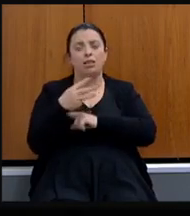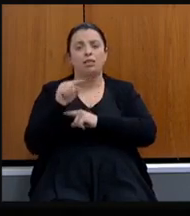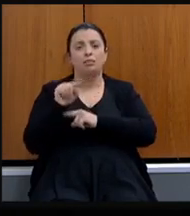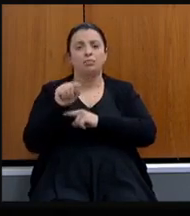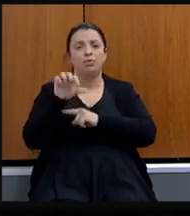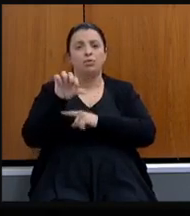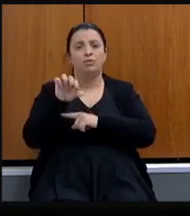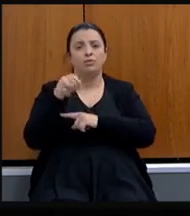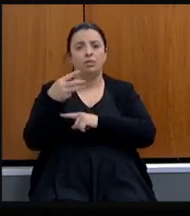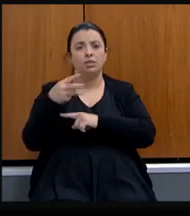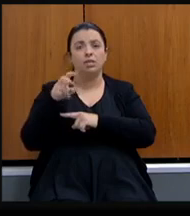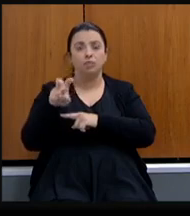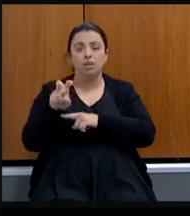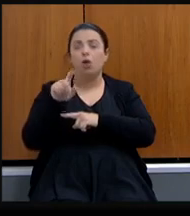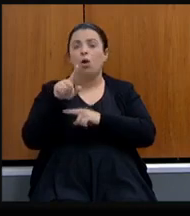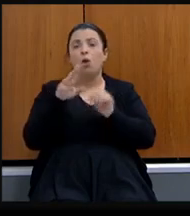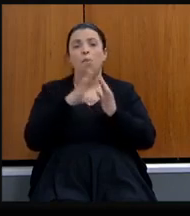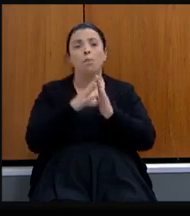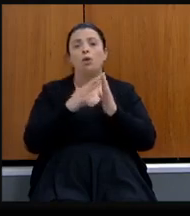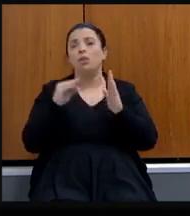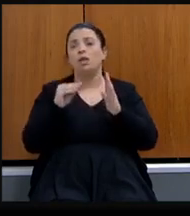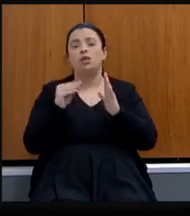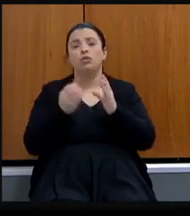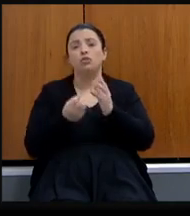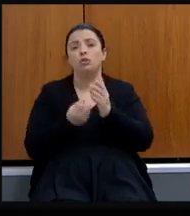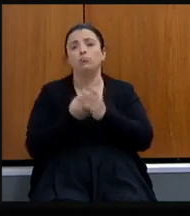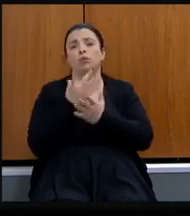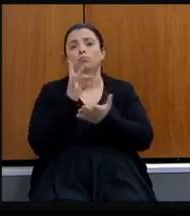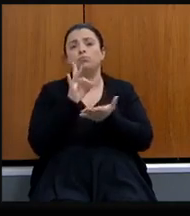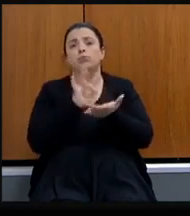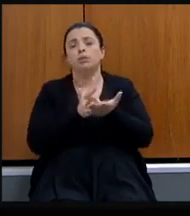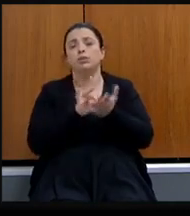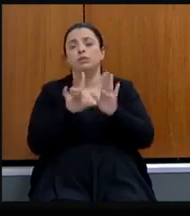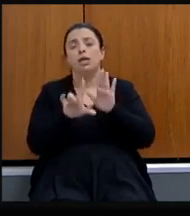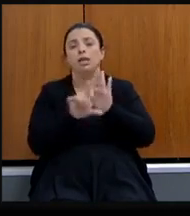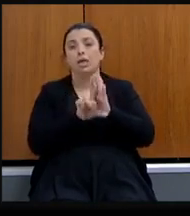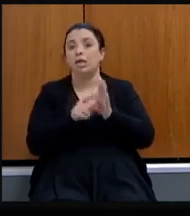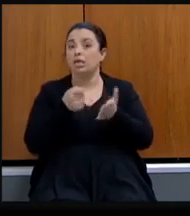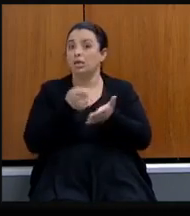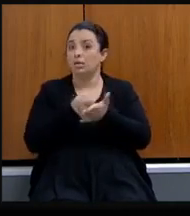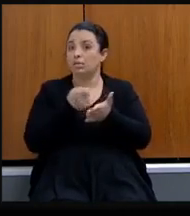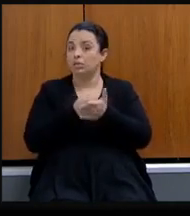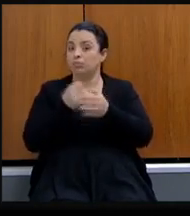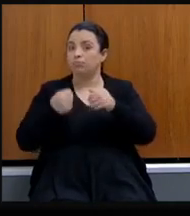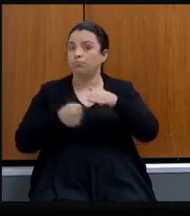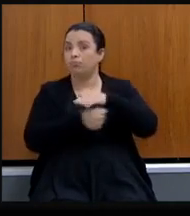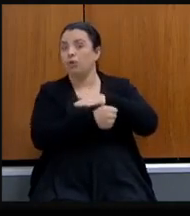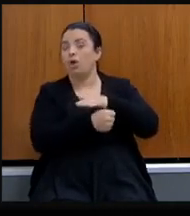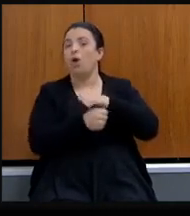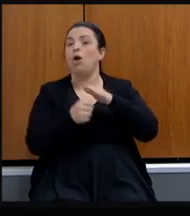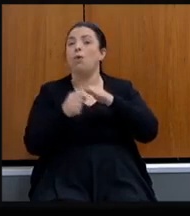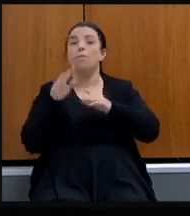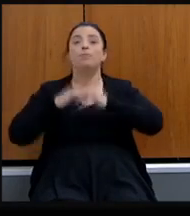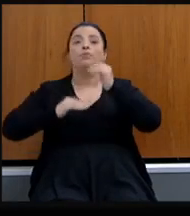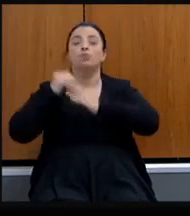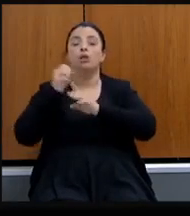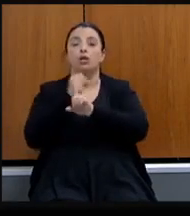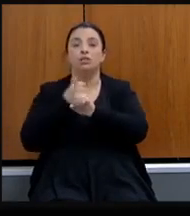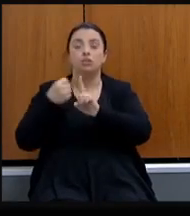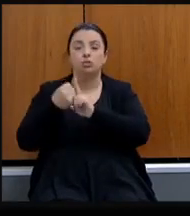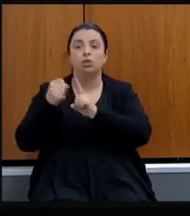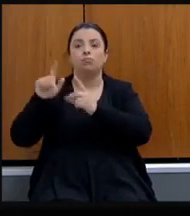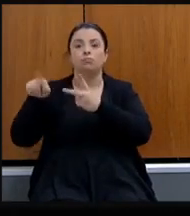modelo de implementação da Lei e exijo assistente social psicólogo nas escolas Será implementado né